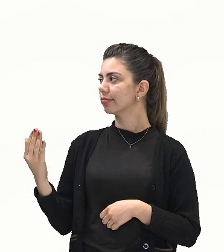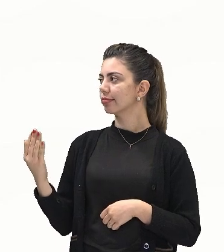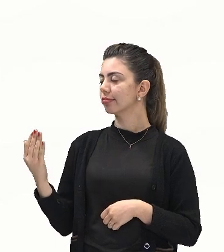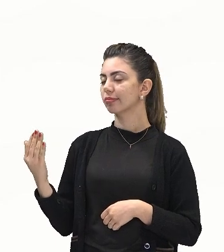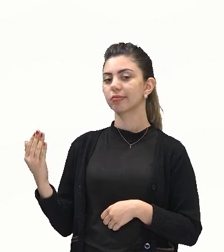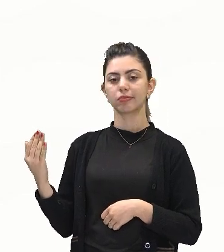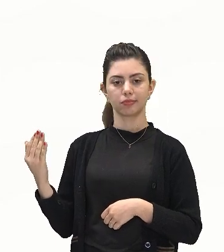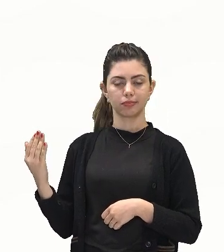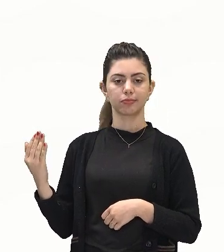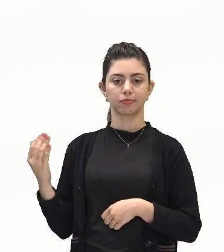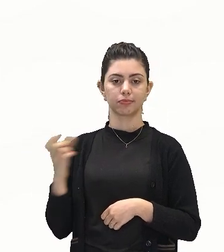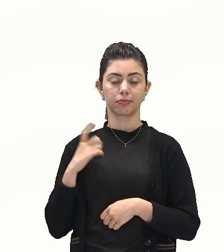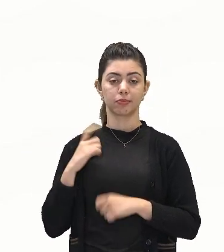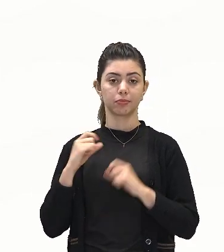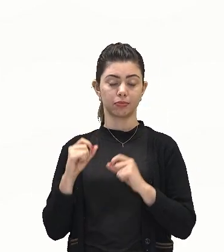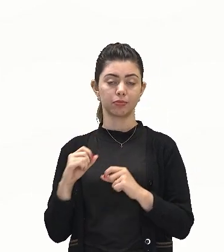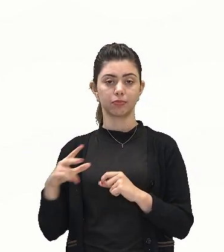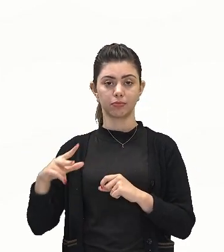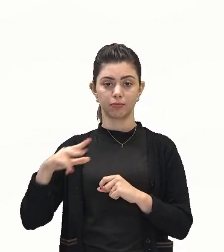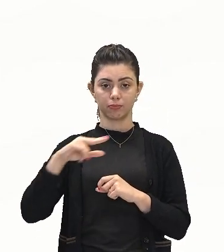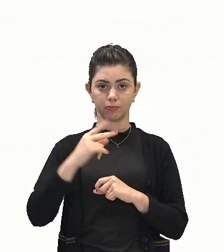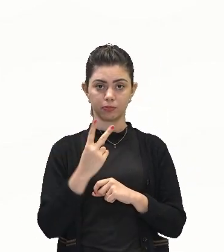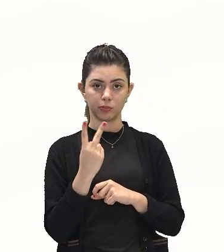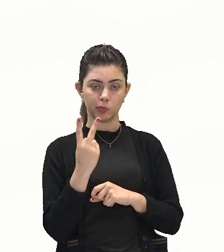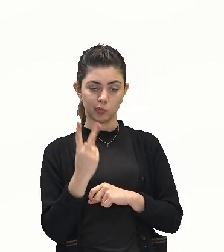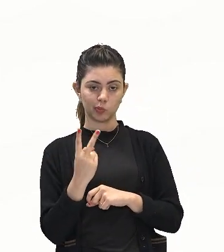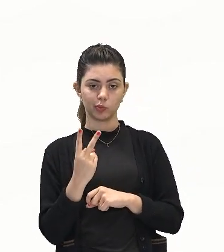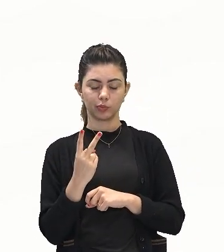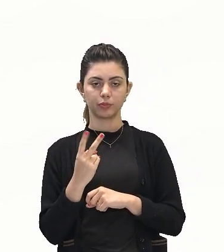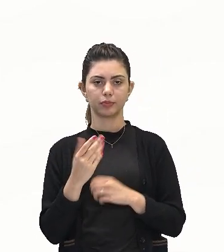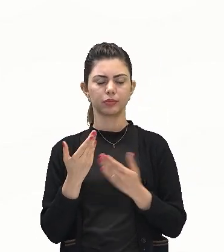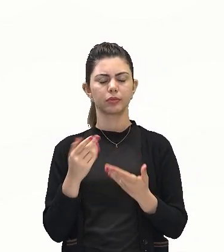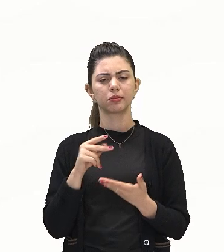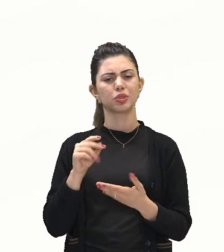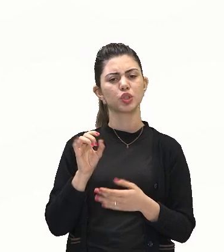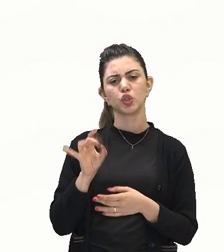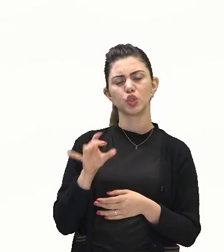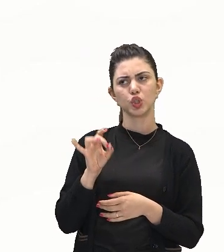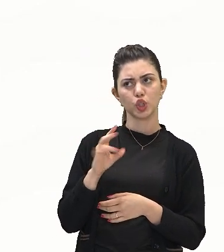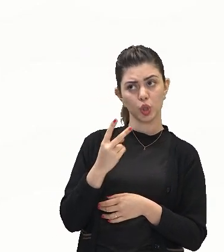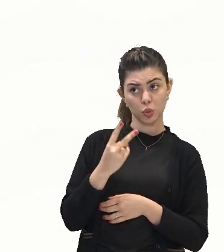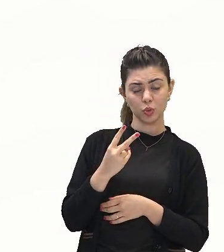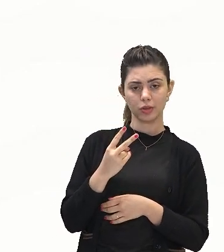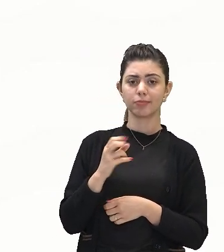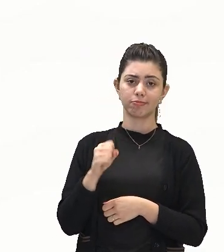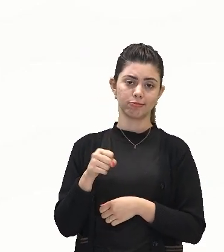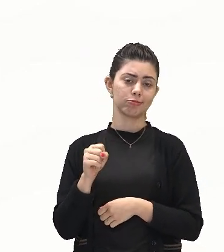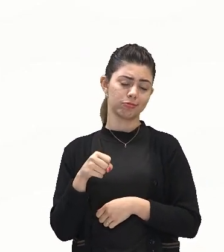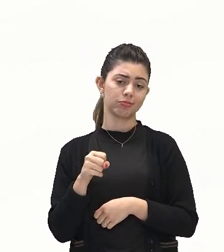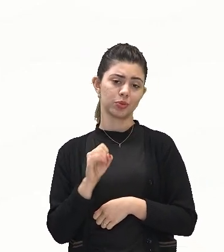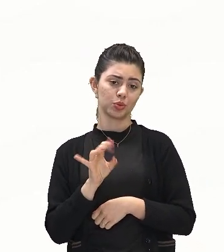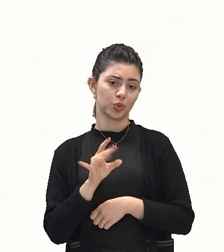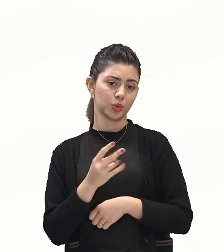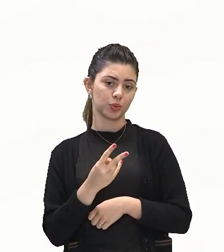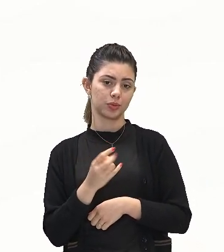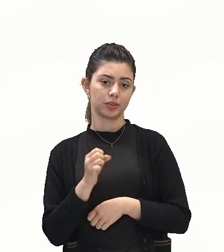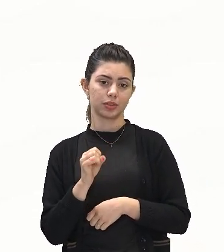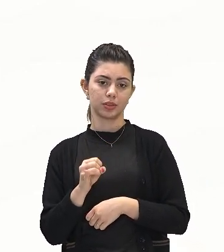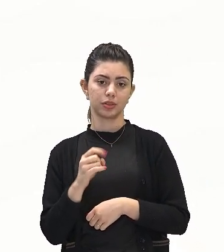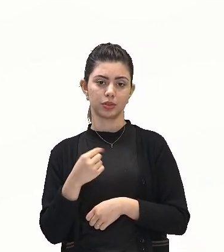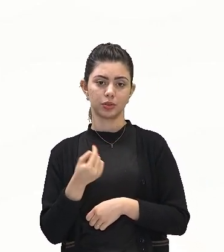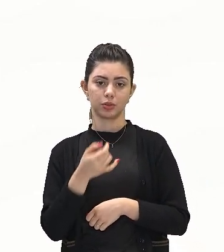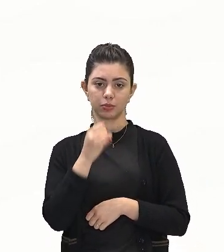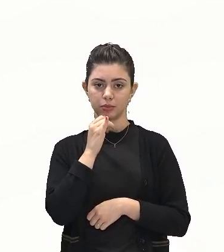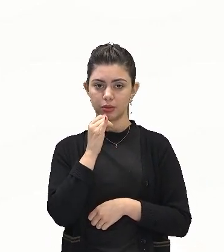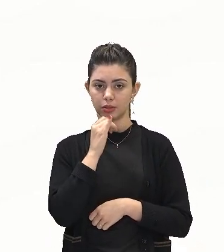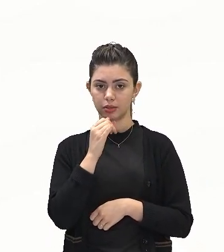partir duas diagonais. Professor, só dá para partir duas diagonais? Sim. Se eu partir uma diagonal